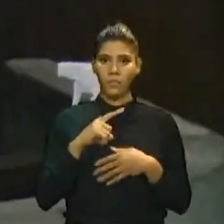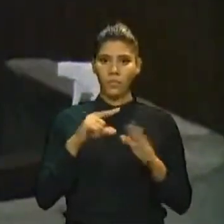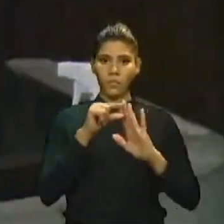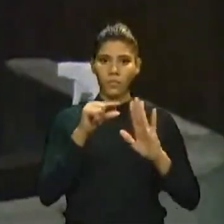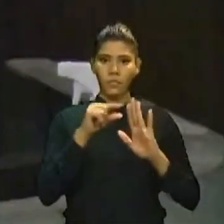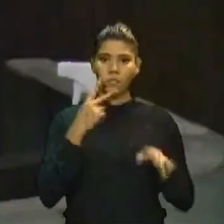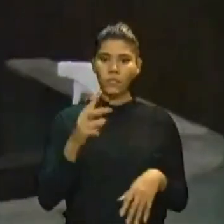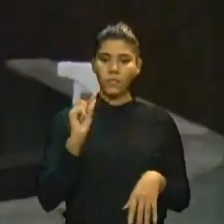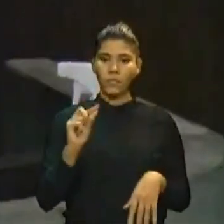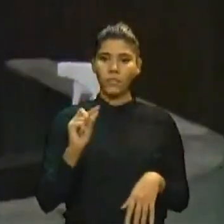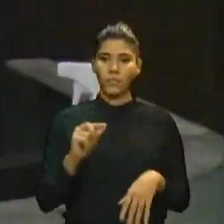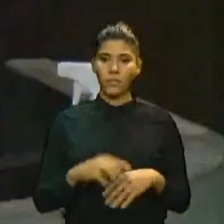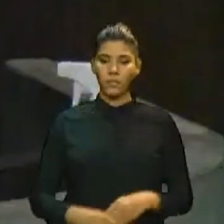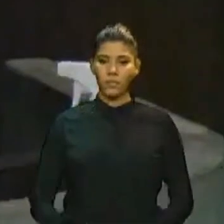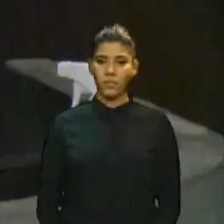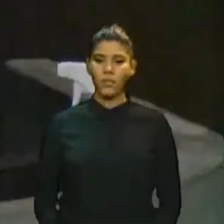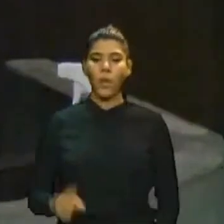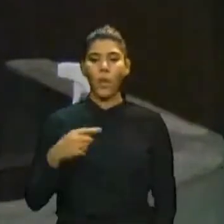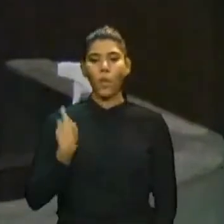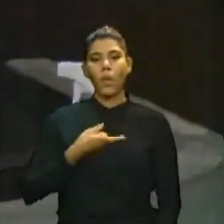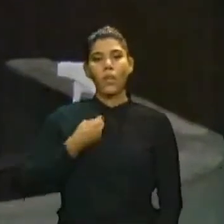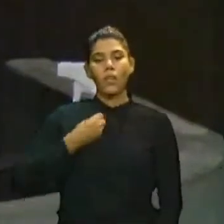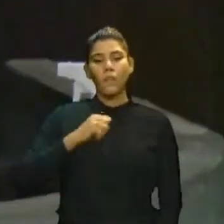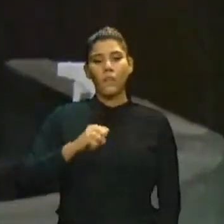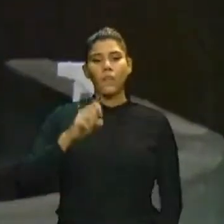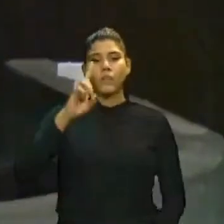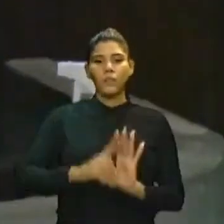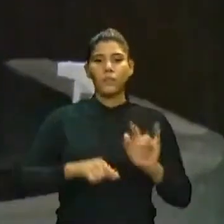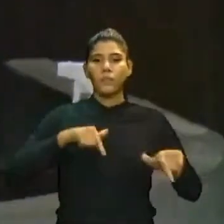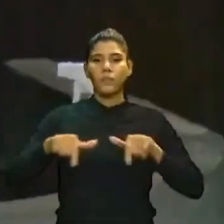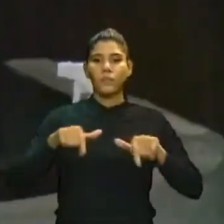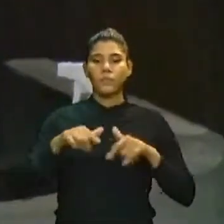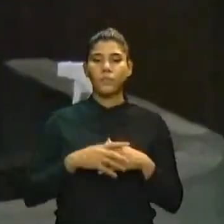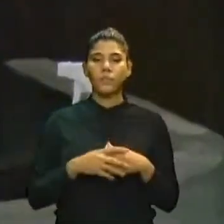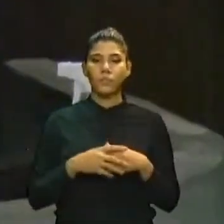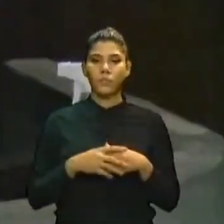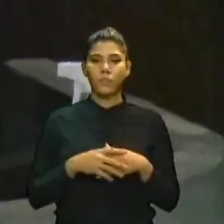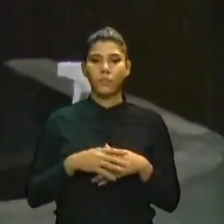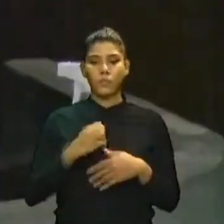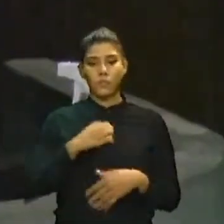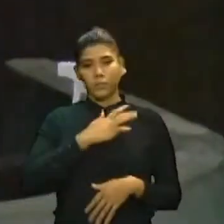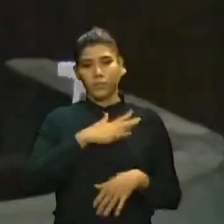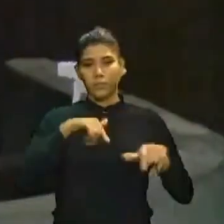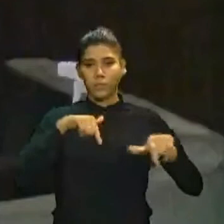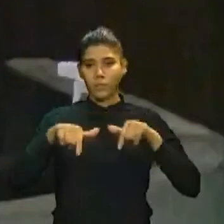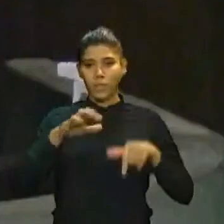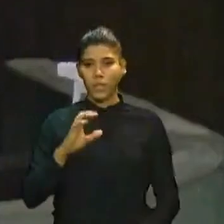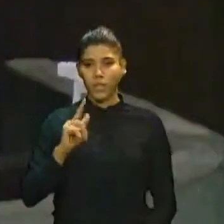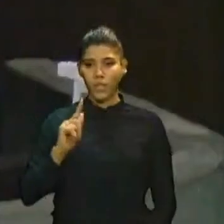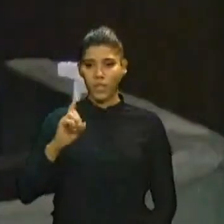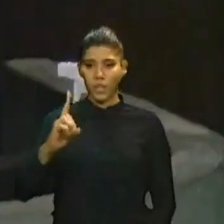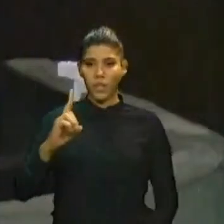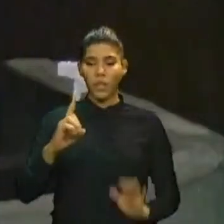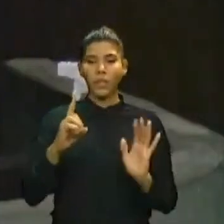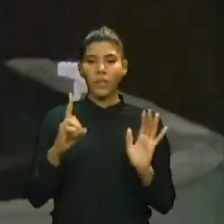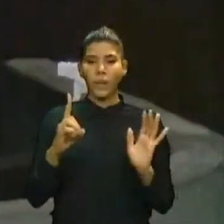dizendo, que é o óbvio, nós defendemos o direito do trabalhador. Os servidores civis e militares que trabalham na CGD, fora do horário normal